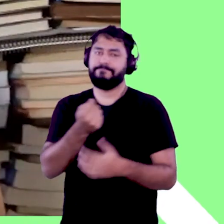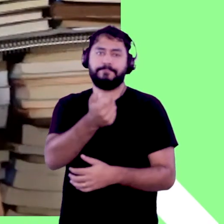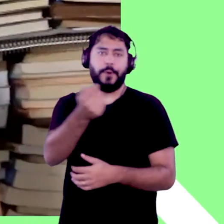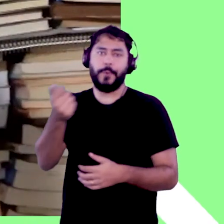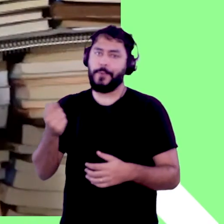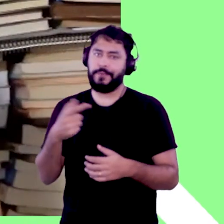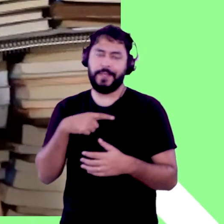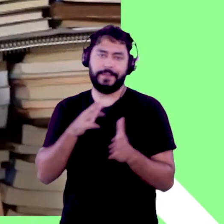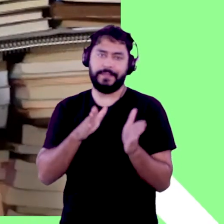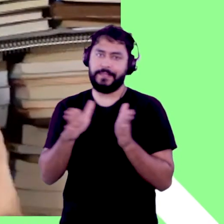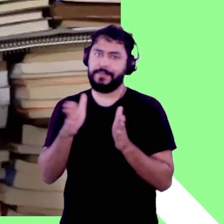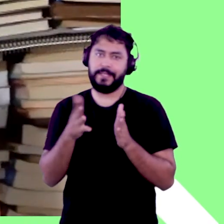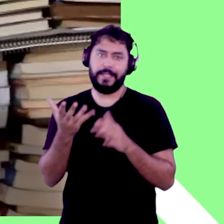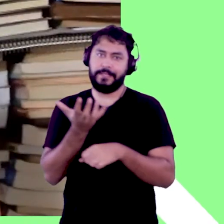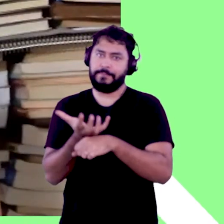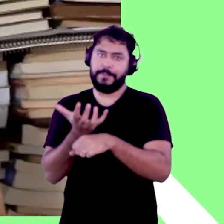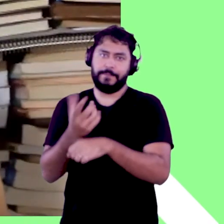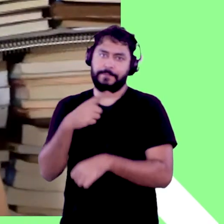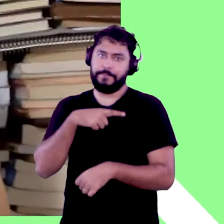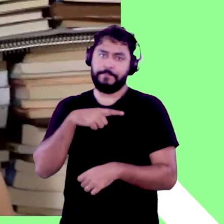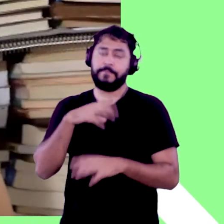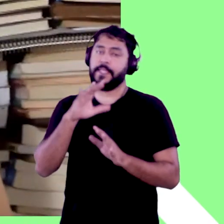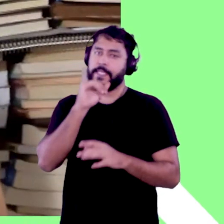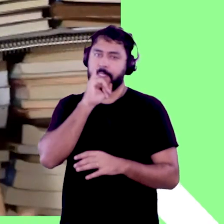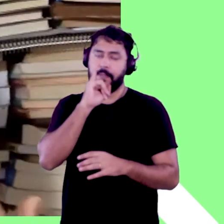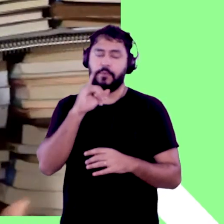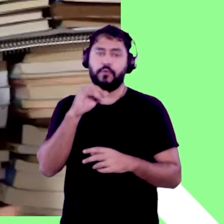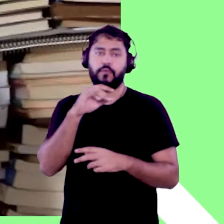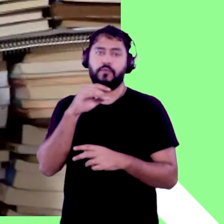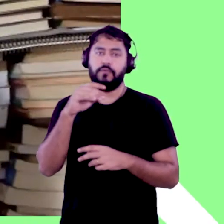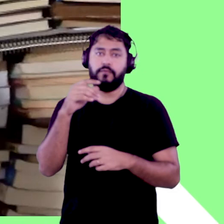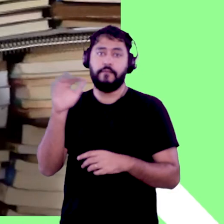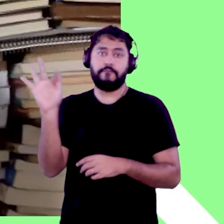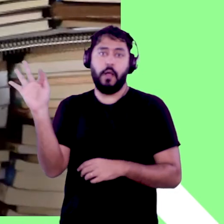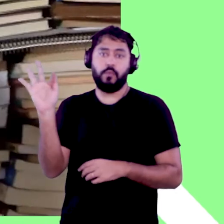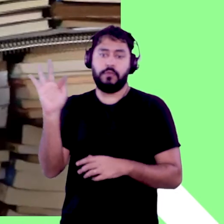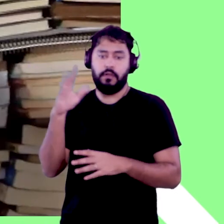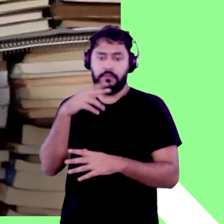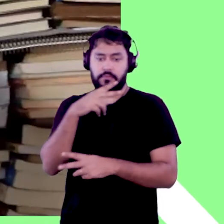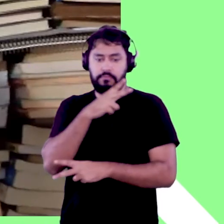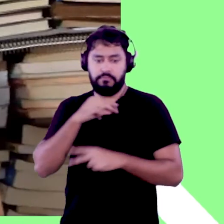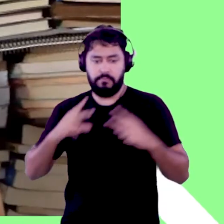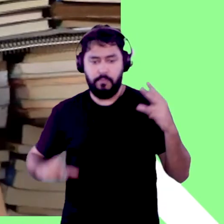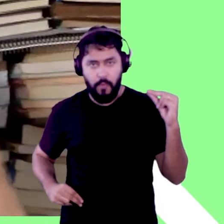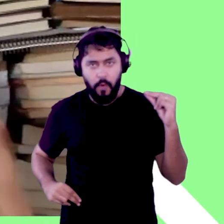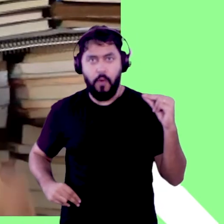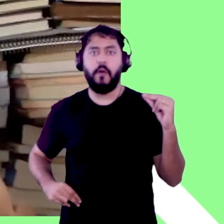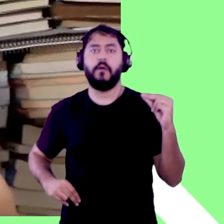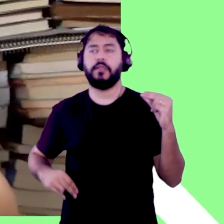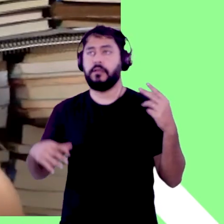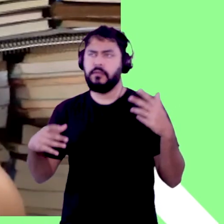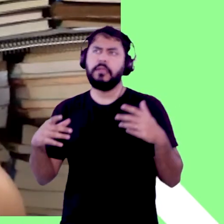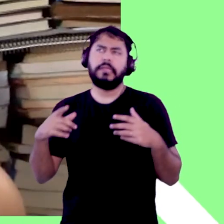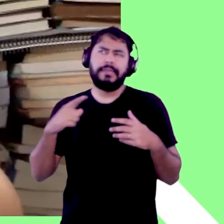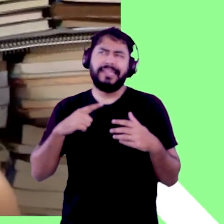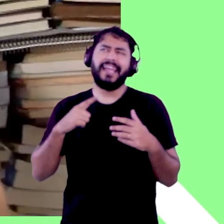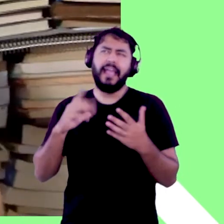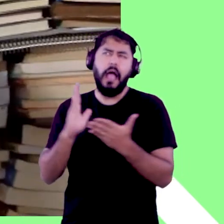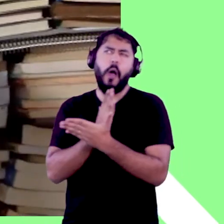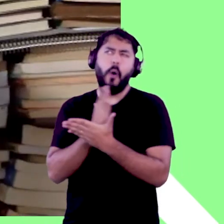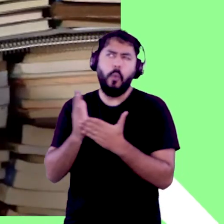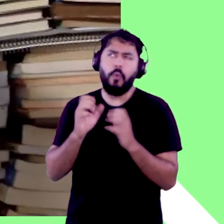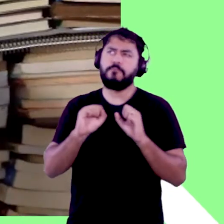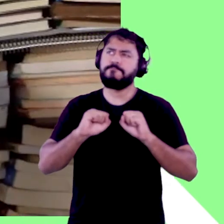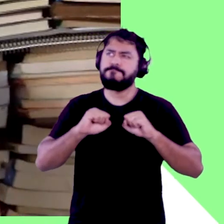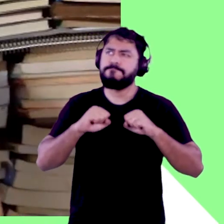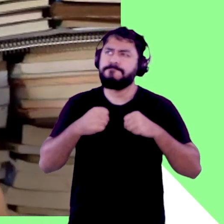o exemplo das faculdades de moda que estão tendo assim algumas iniciativas que